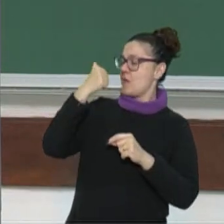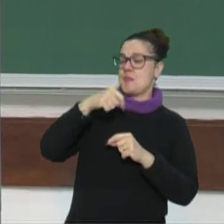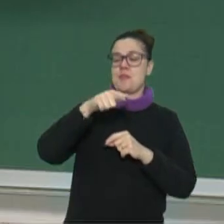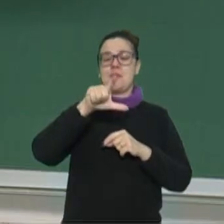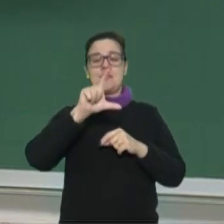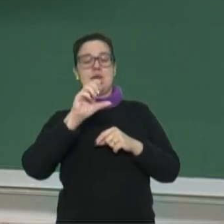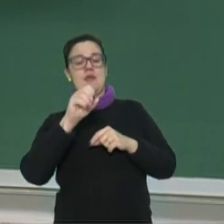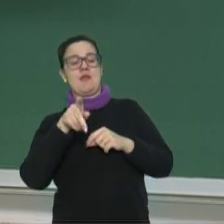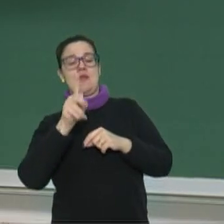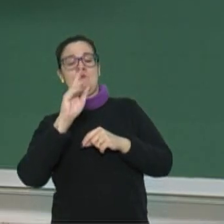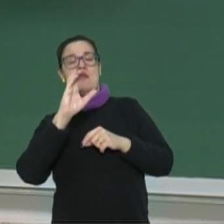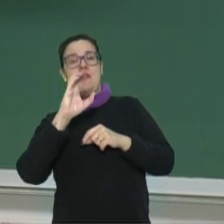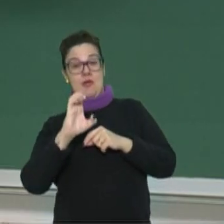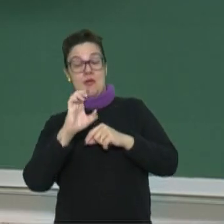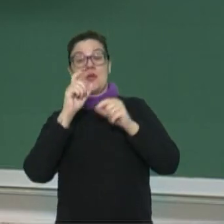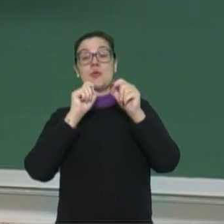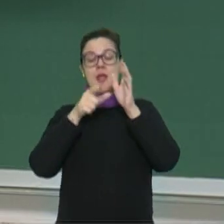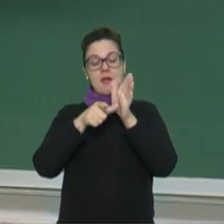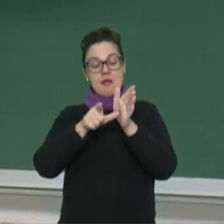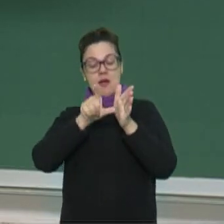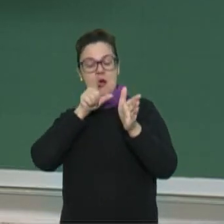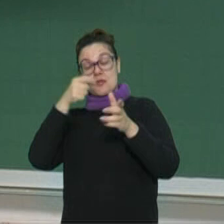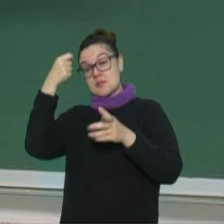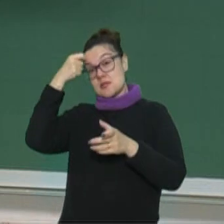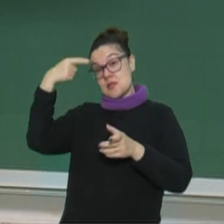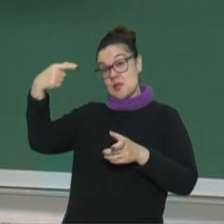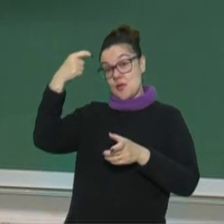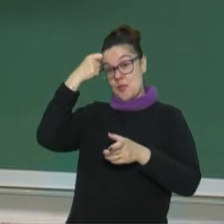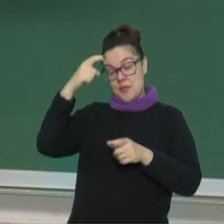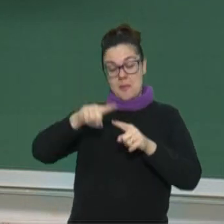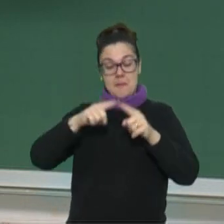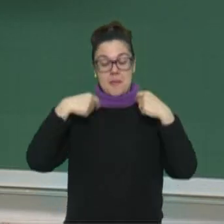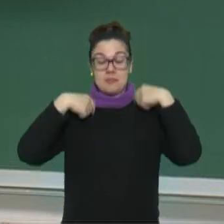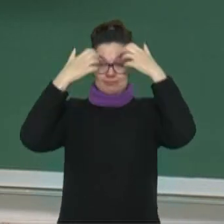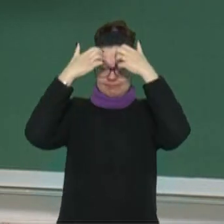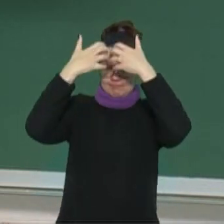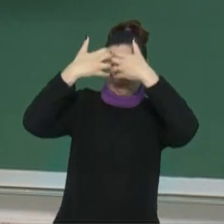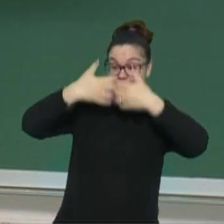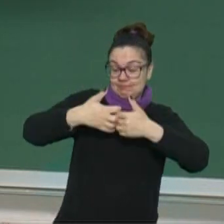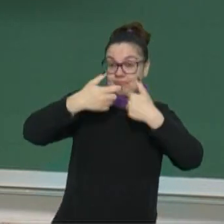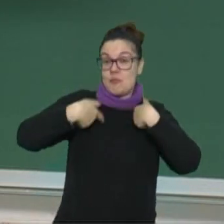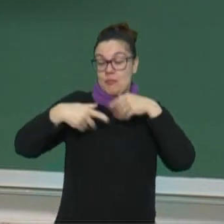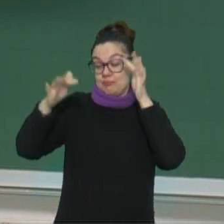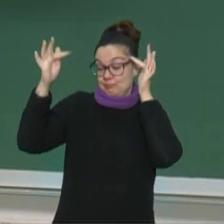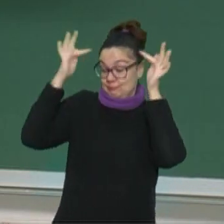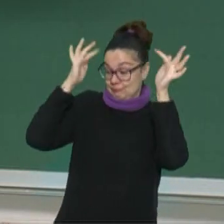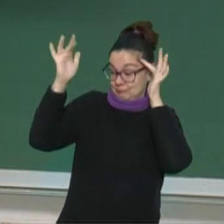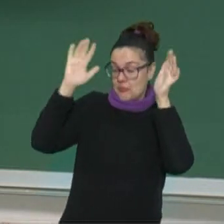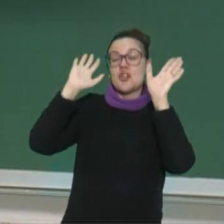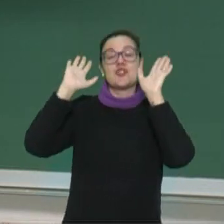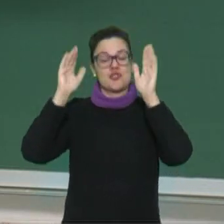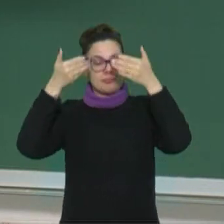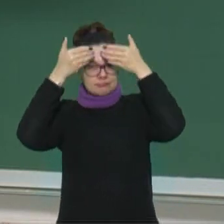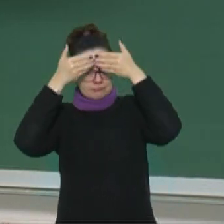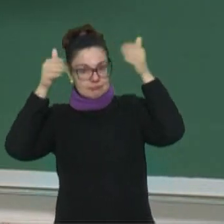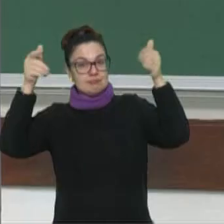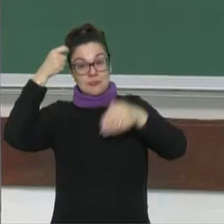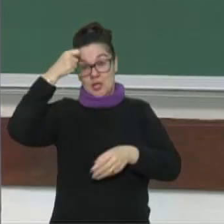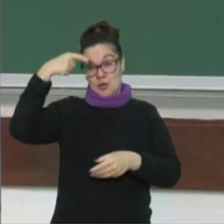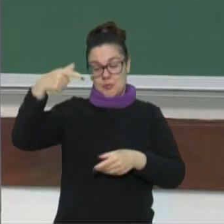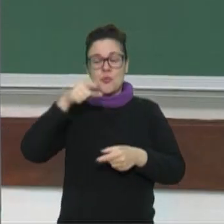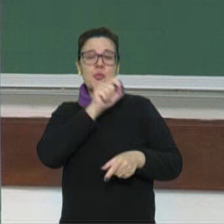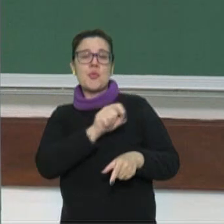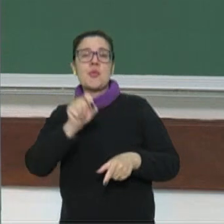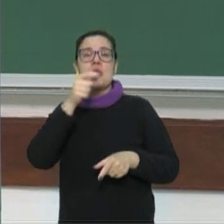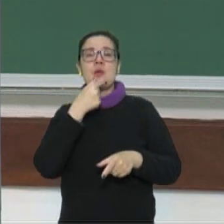iluminista. Ele vem um pouco antes do iluminismo, mas o seu pensamento já apresentava características bastante iluministas. O que John Locke